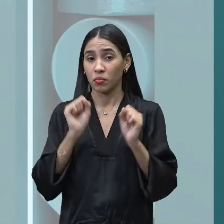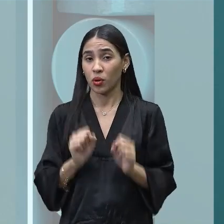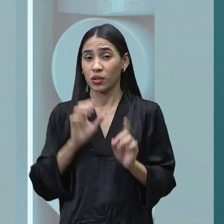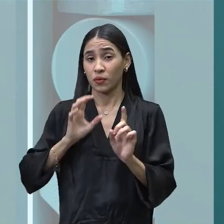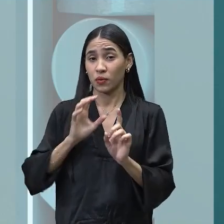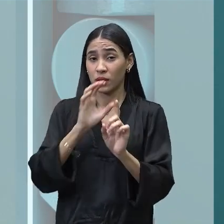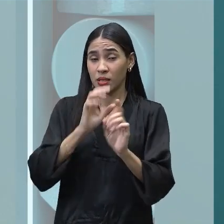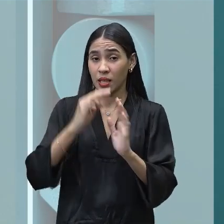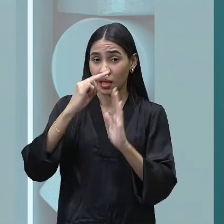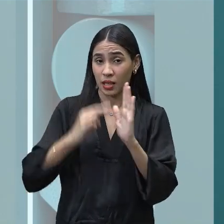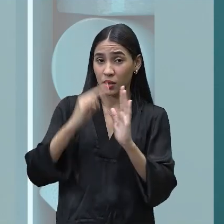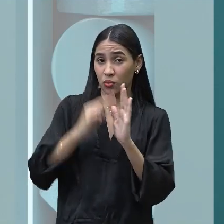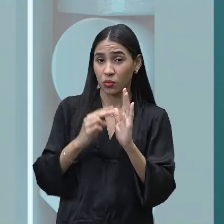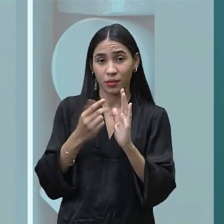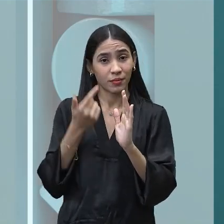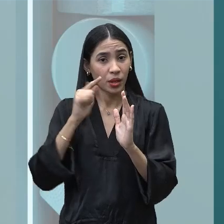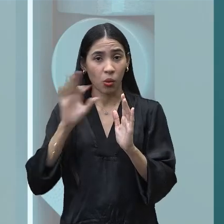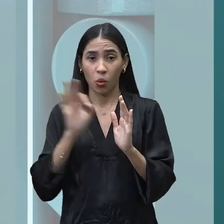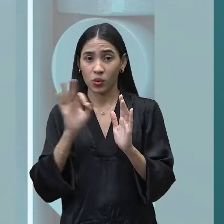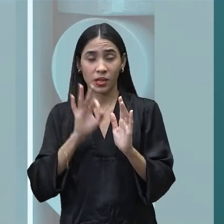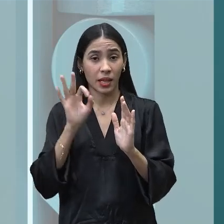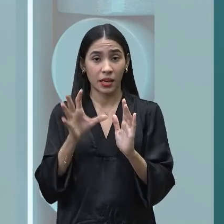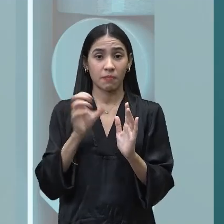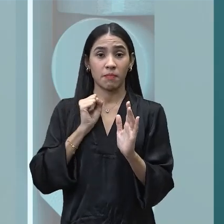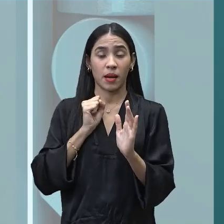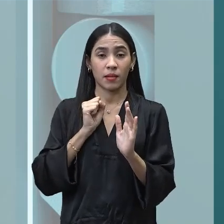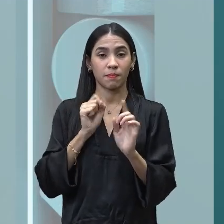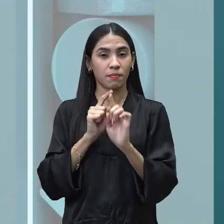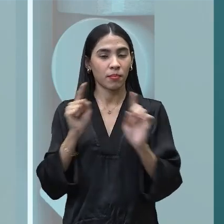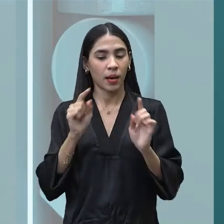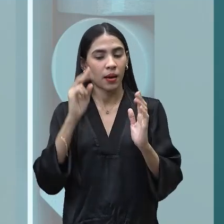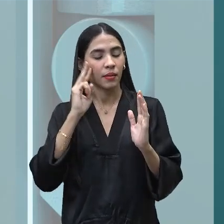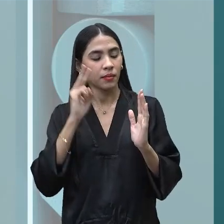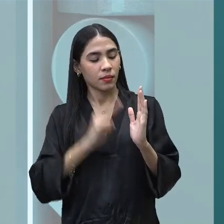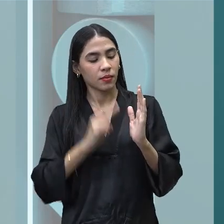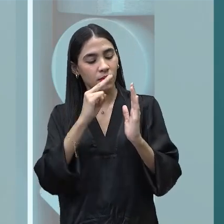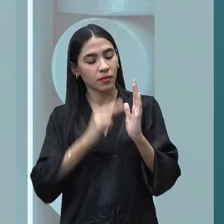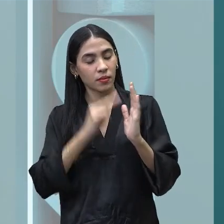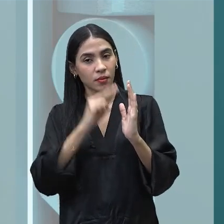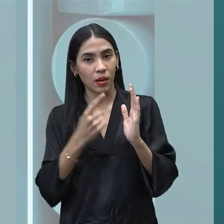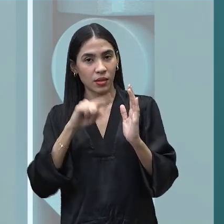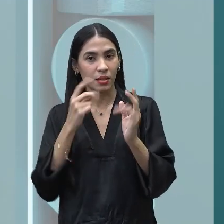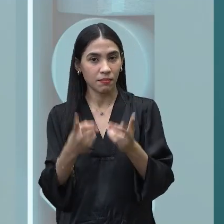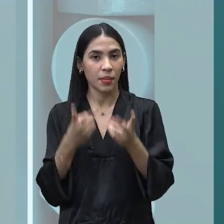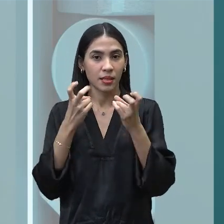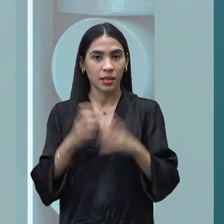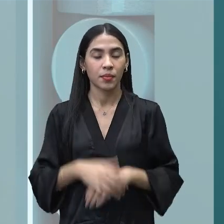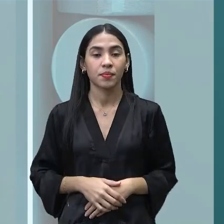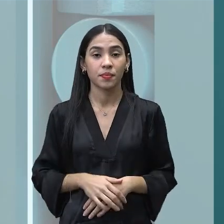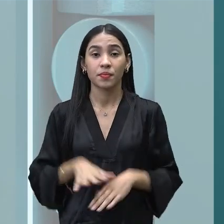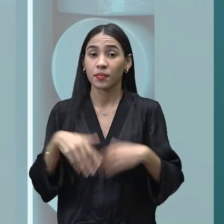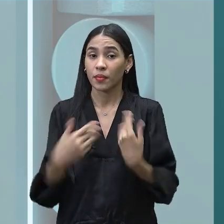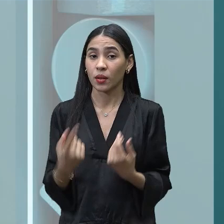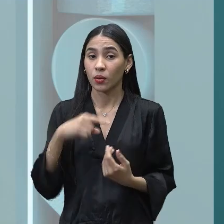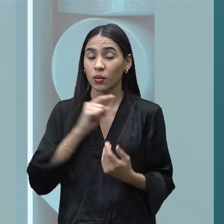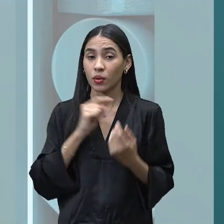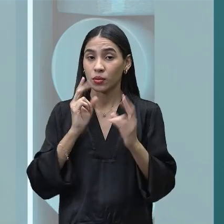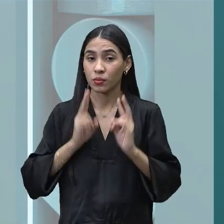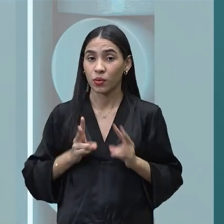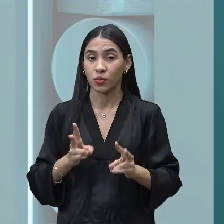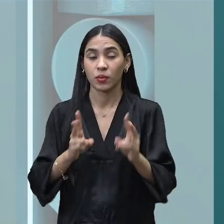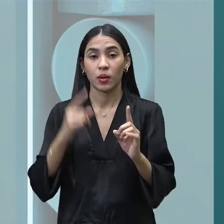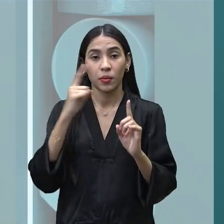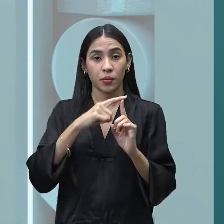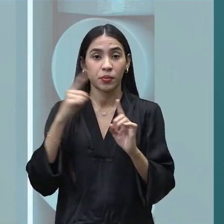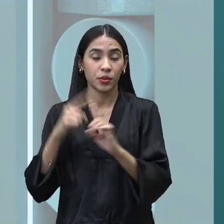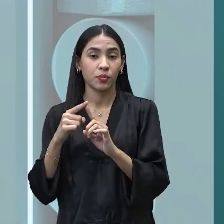primeira leitura, a gente não consegue captar, mas com atenção você consegue perceber. Ok? Para que a gente possa observar esse